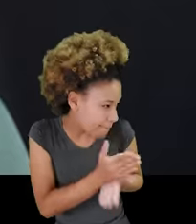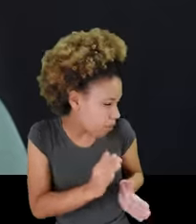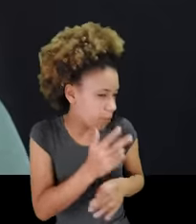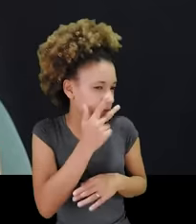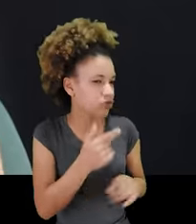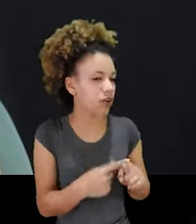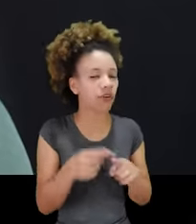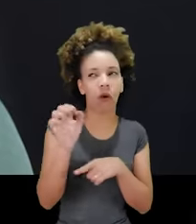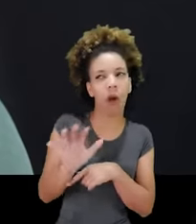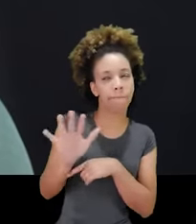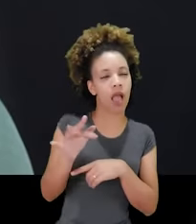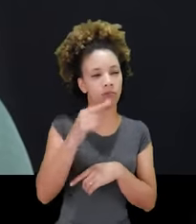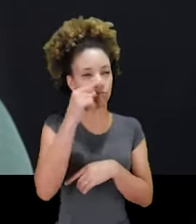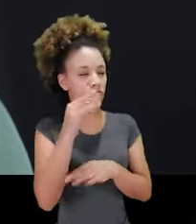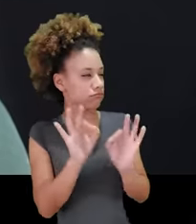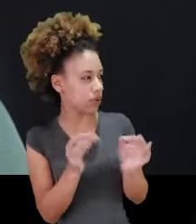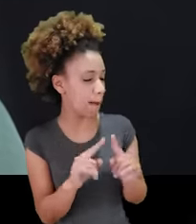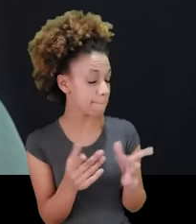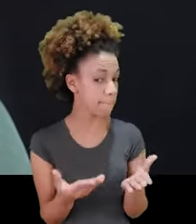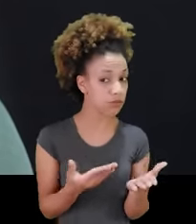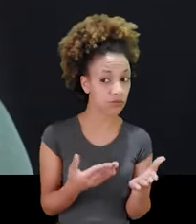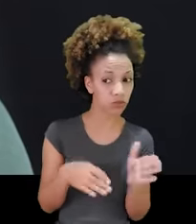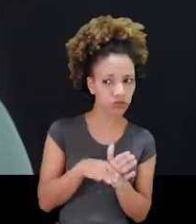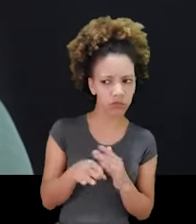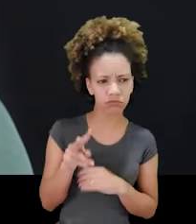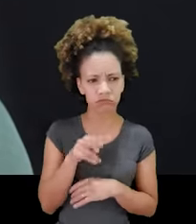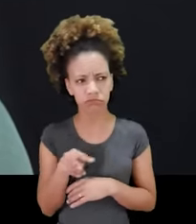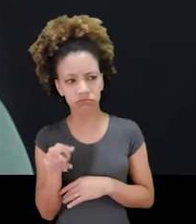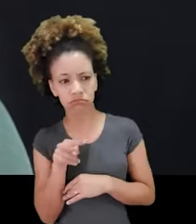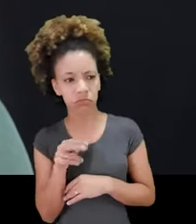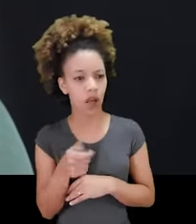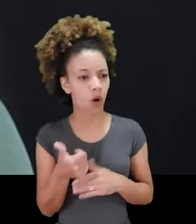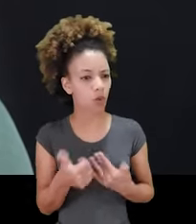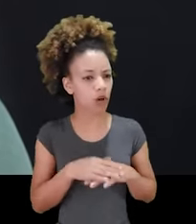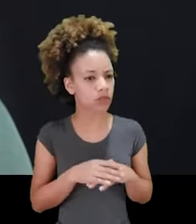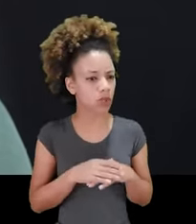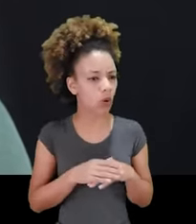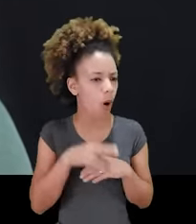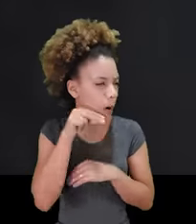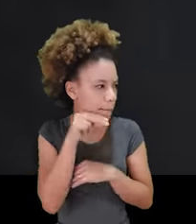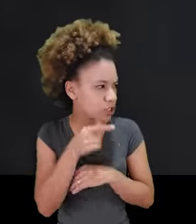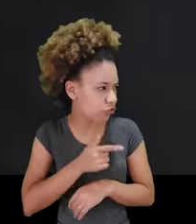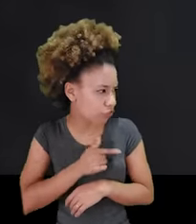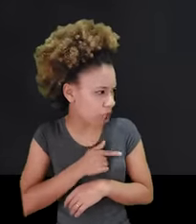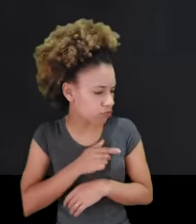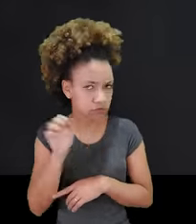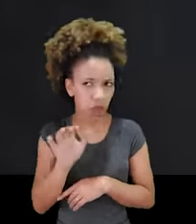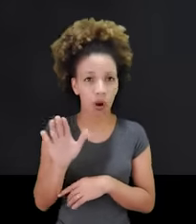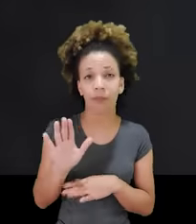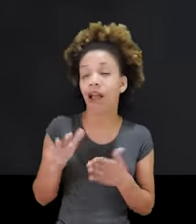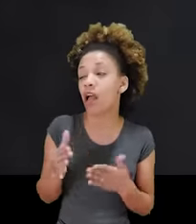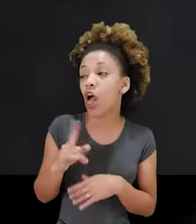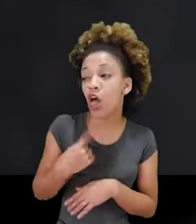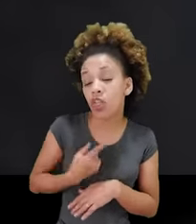europeia, sofisticada, mas eu chego aqui à conclusão que vocês têm uma coisa quase como o patinho feio da Europa. É, nós estamos ali no